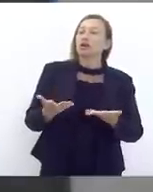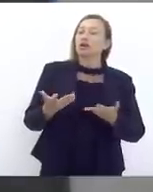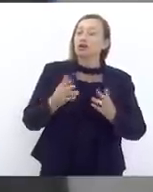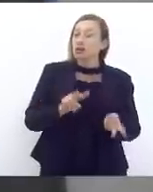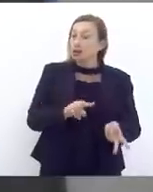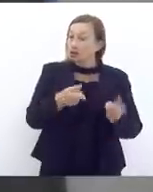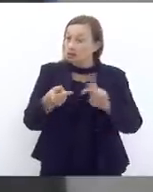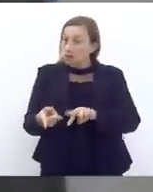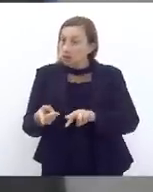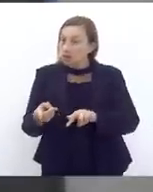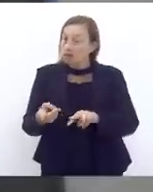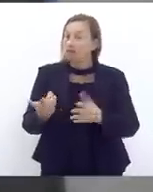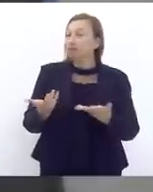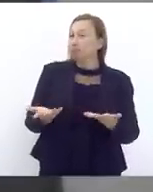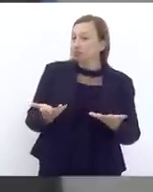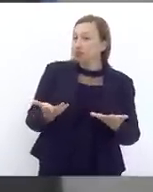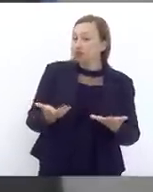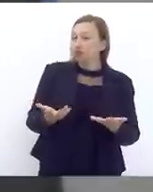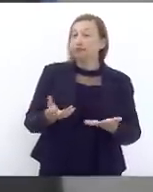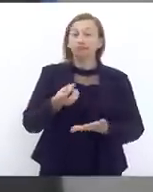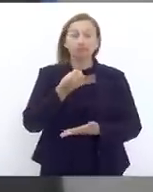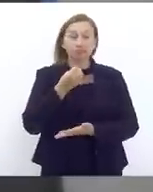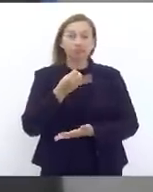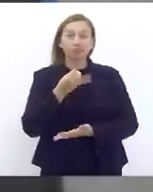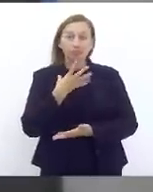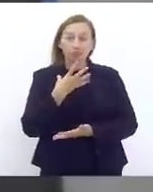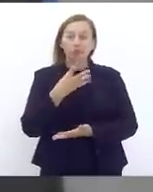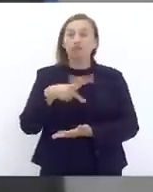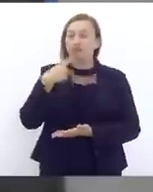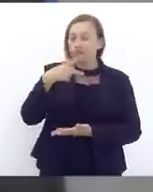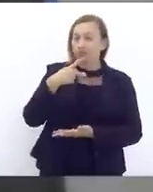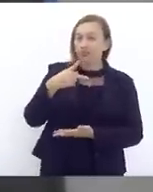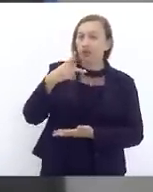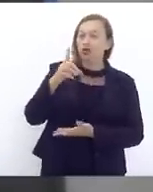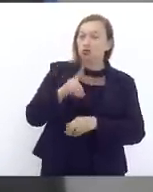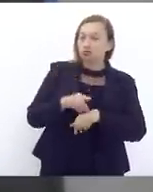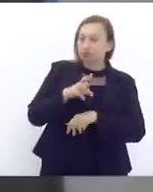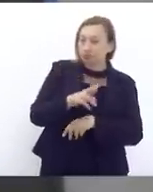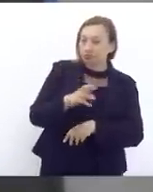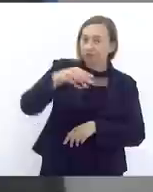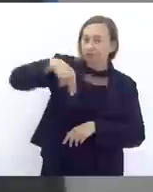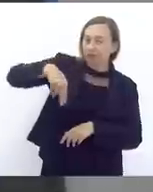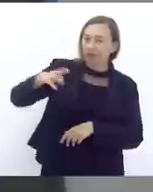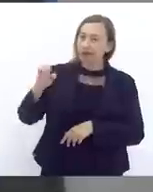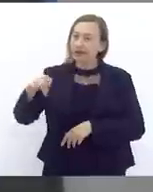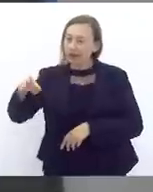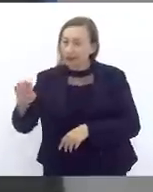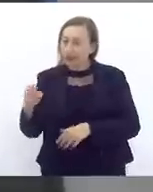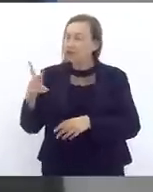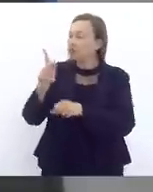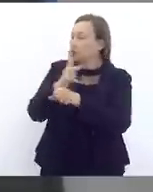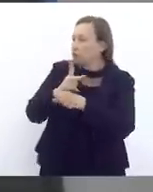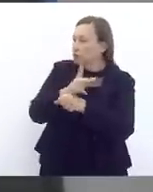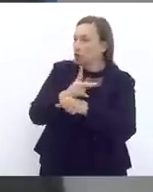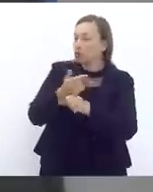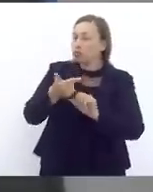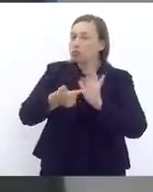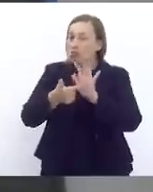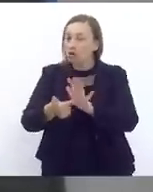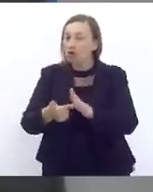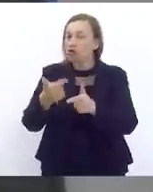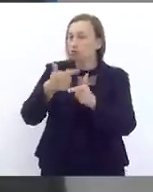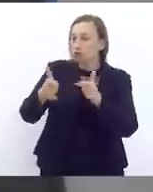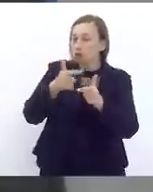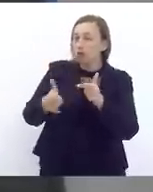encaminhar Isso foi uma tônica na fala do Dr Guilherme né quando ele diz nos procurem venham trazer os problemas então